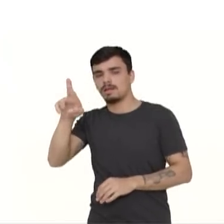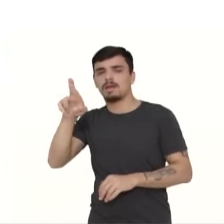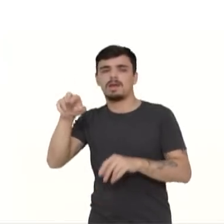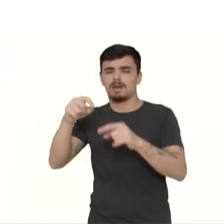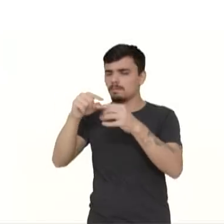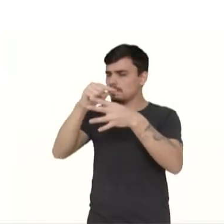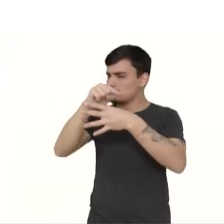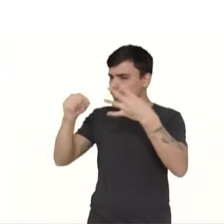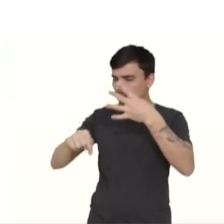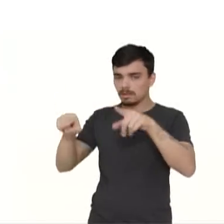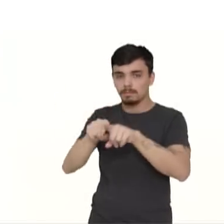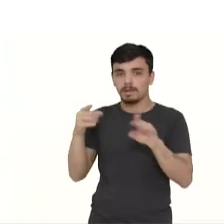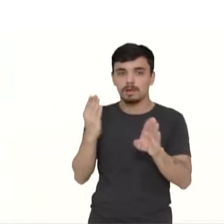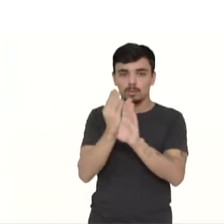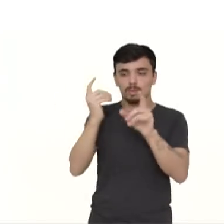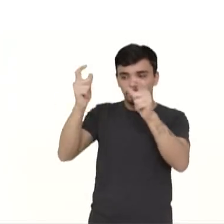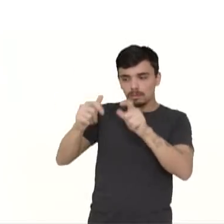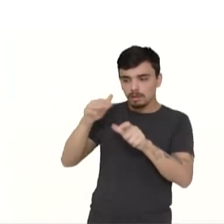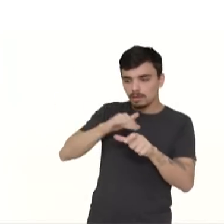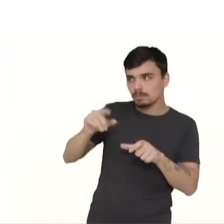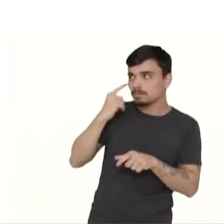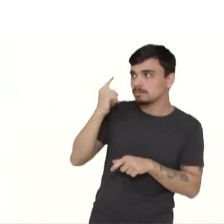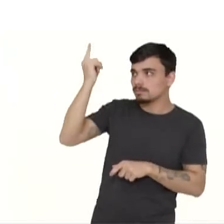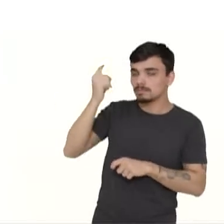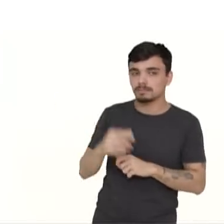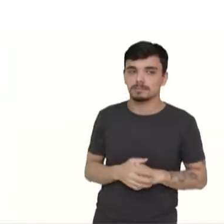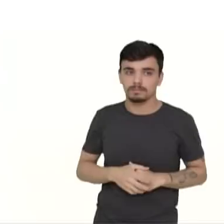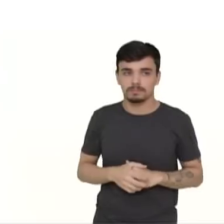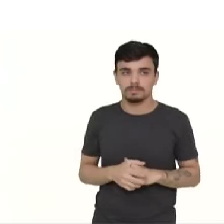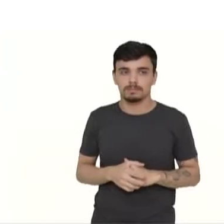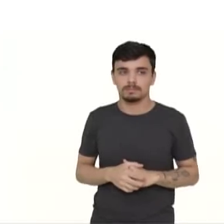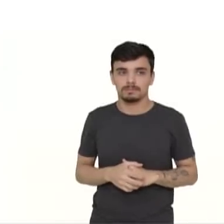estão todas localizadas nessa região.